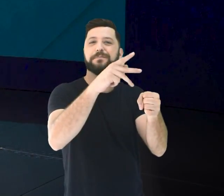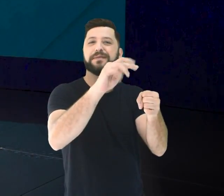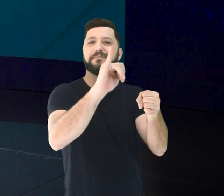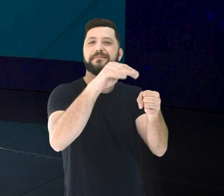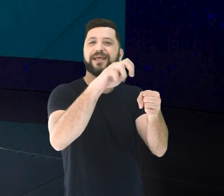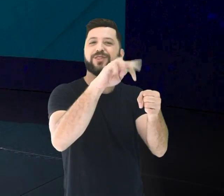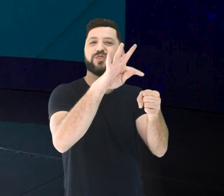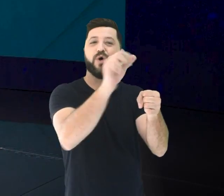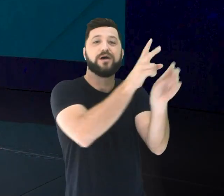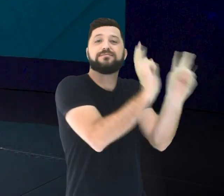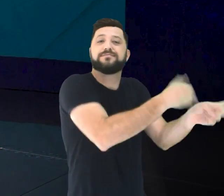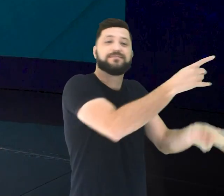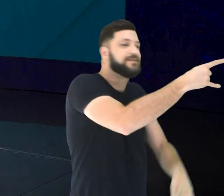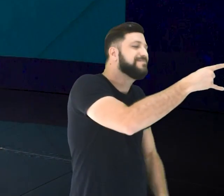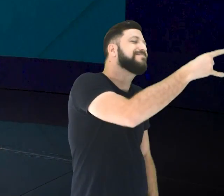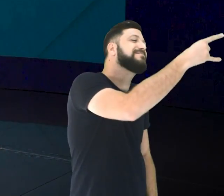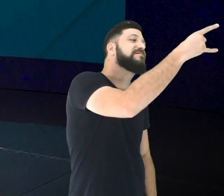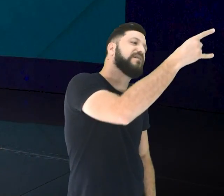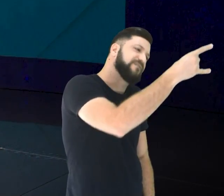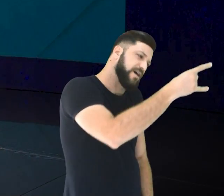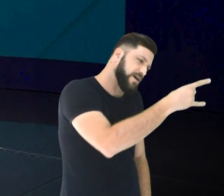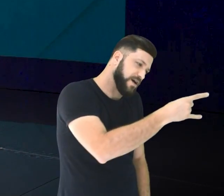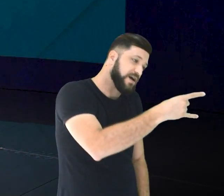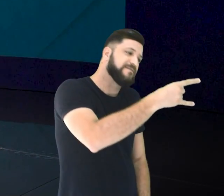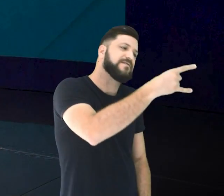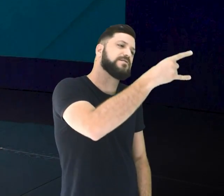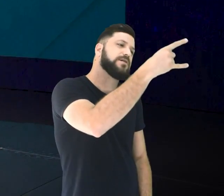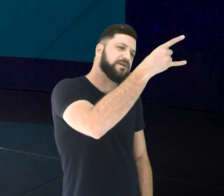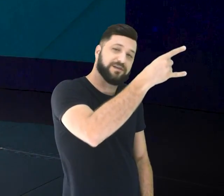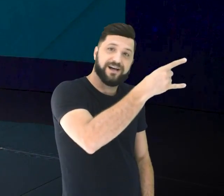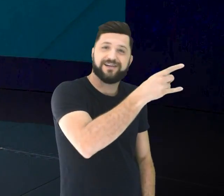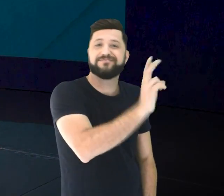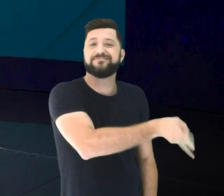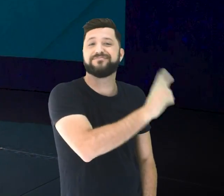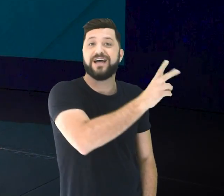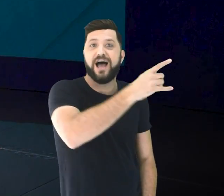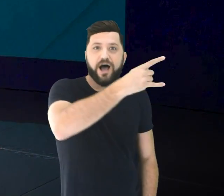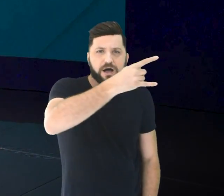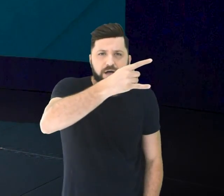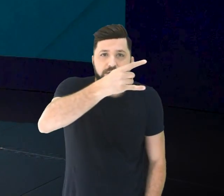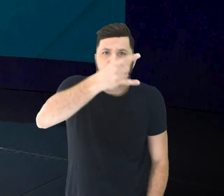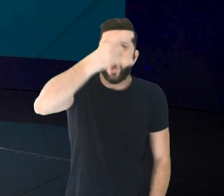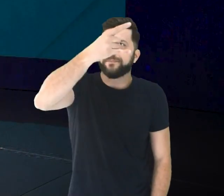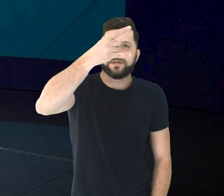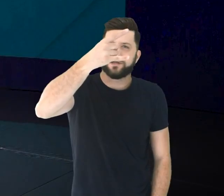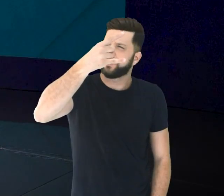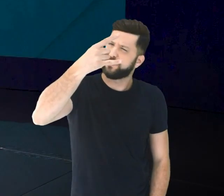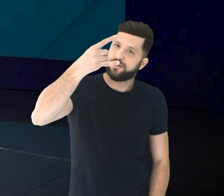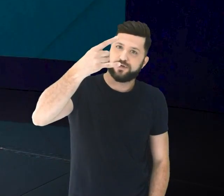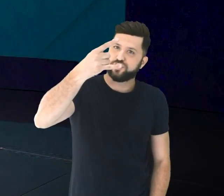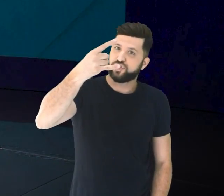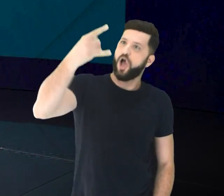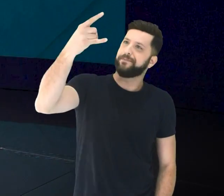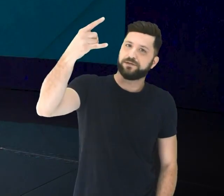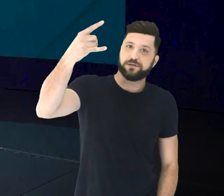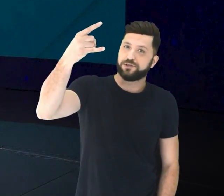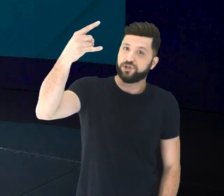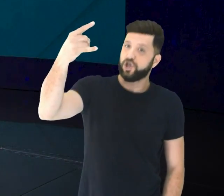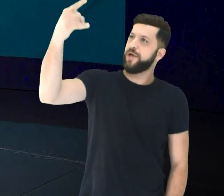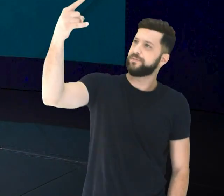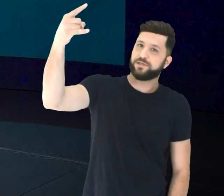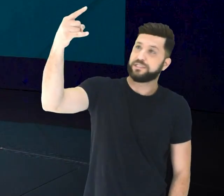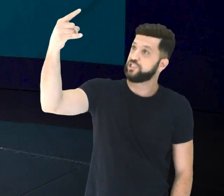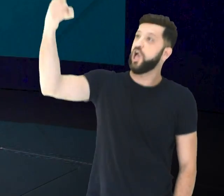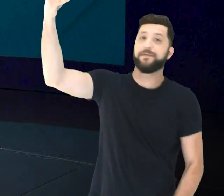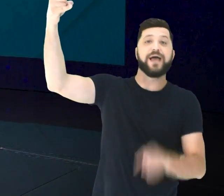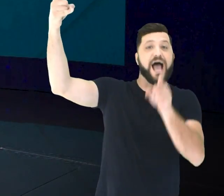numa perna com deslocamento que acontece Você tem uma baixa probabilidade de reversão abrupta por quê Porque o estudo que eu fiz